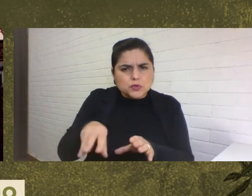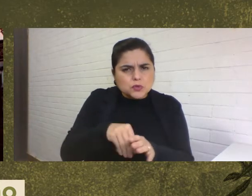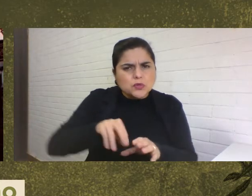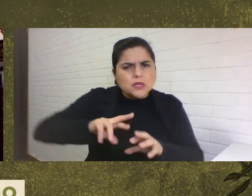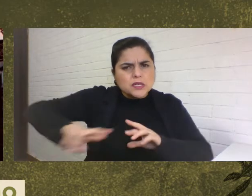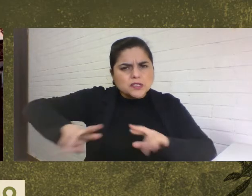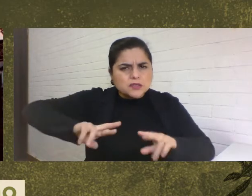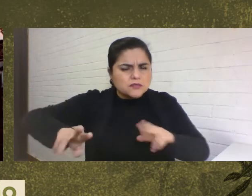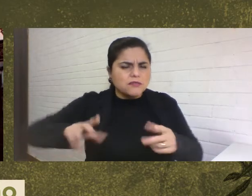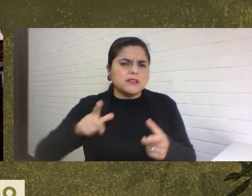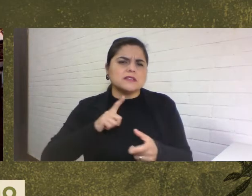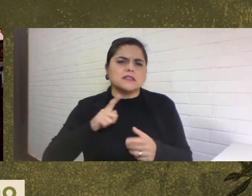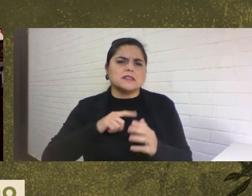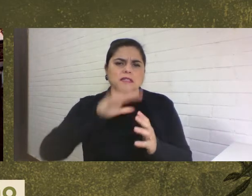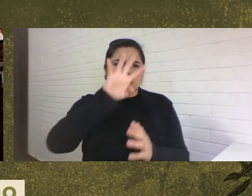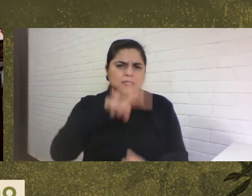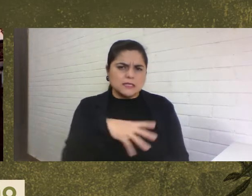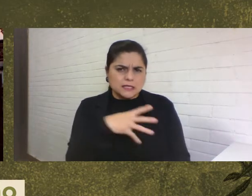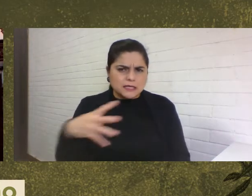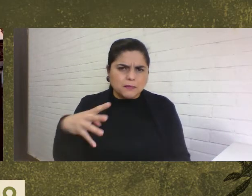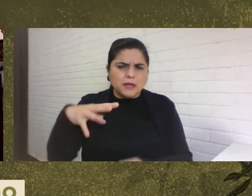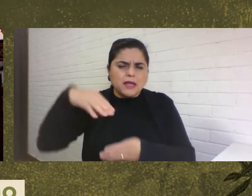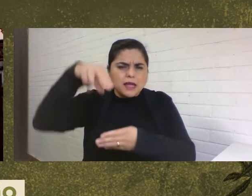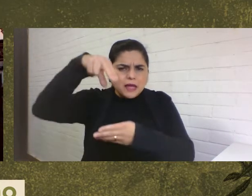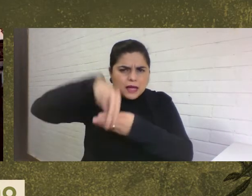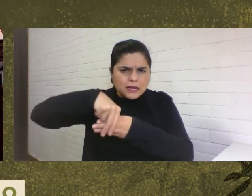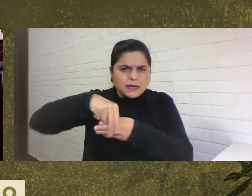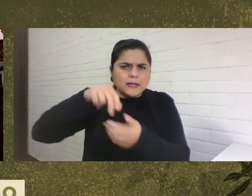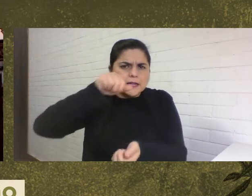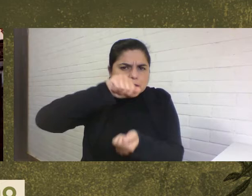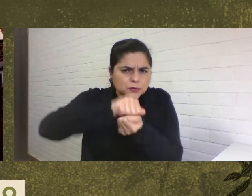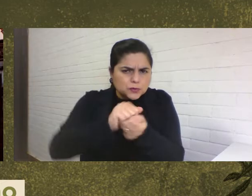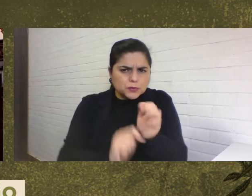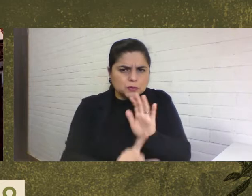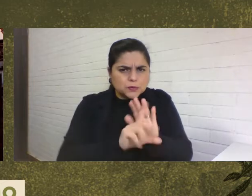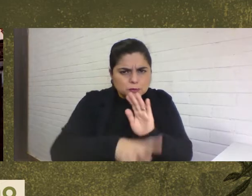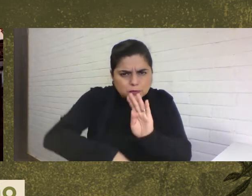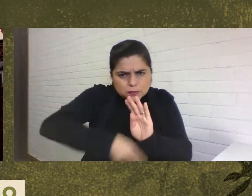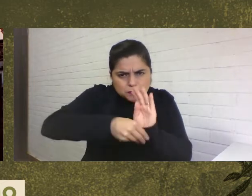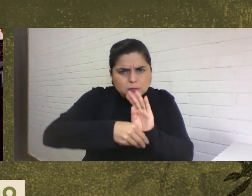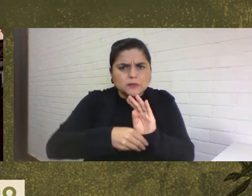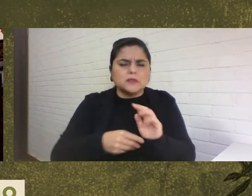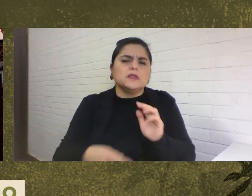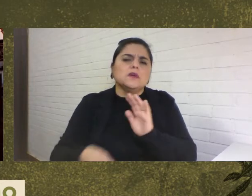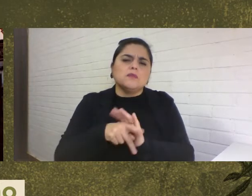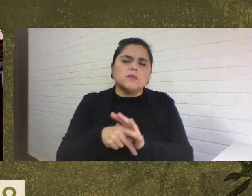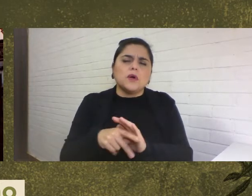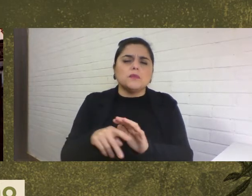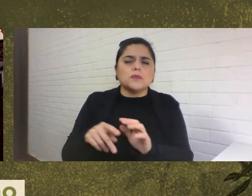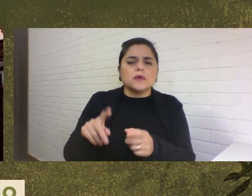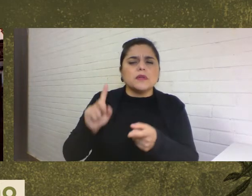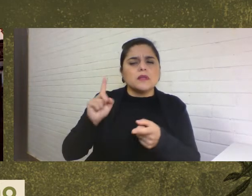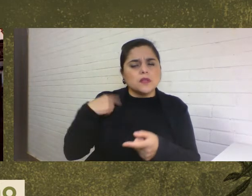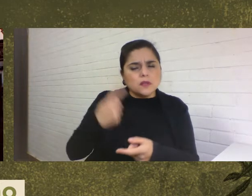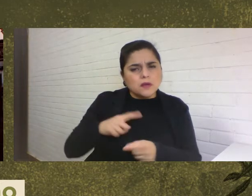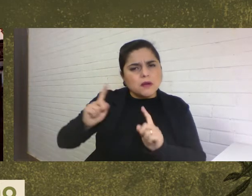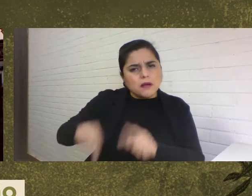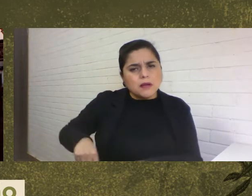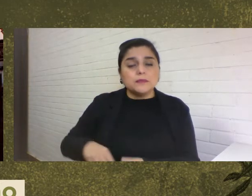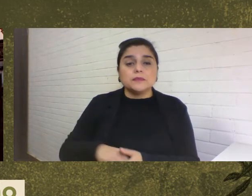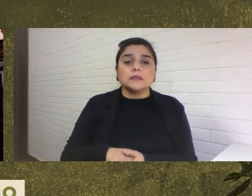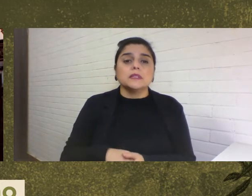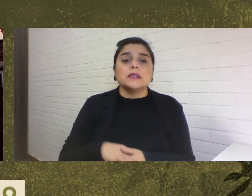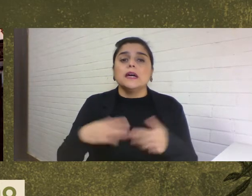tabelas anexas, enfim, e que constam dos tratados de que somos signatários, passa a ser